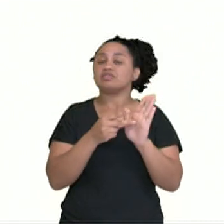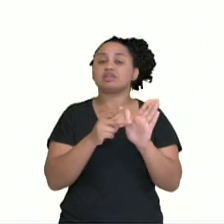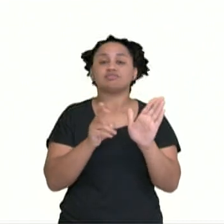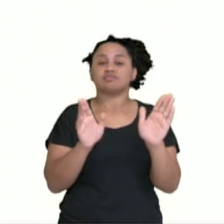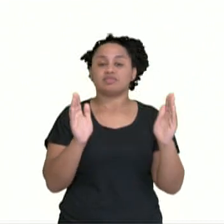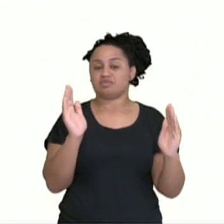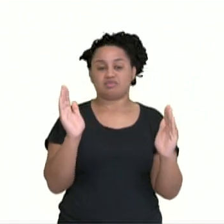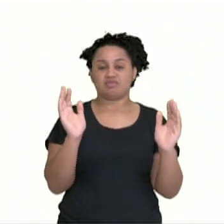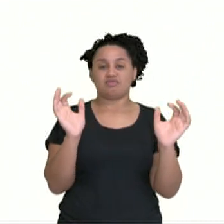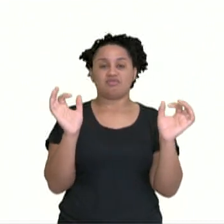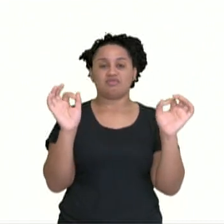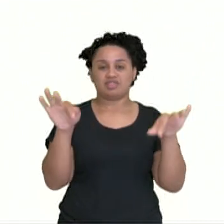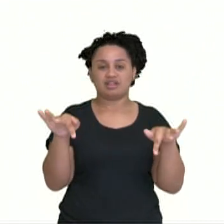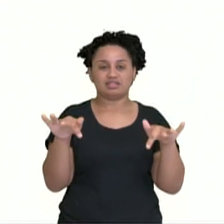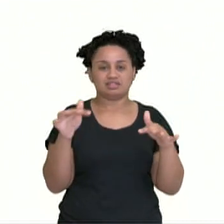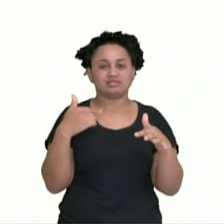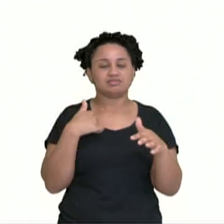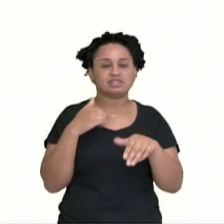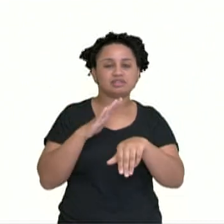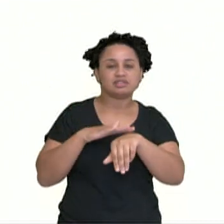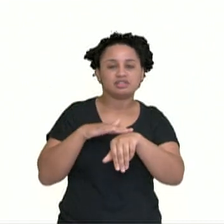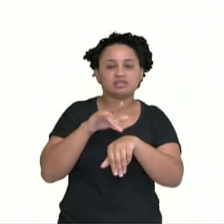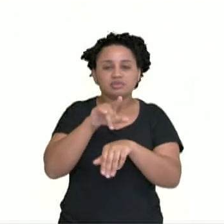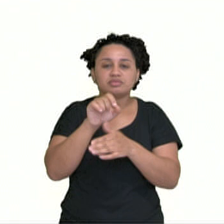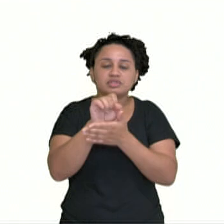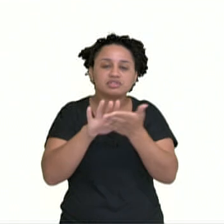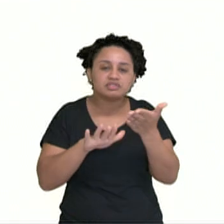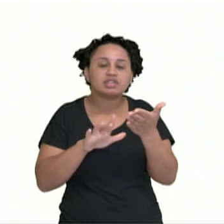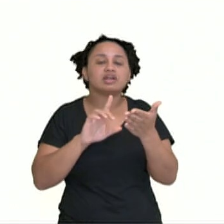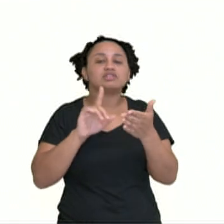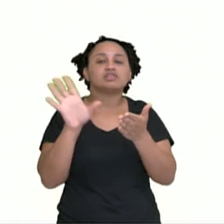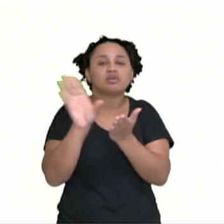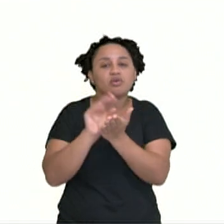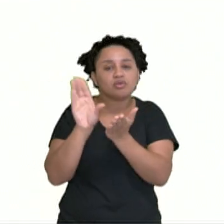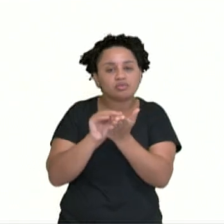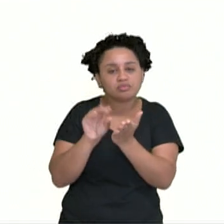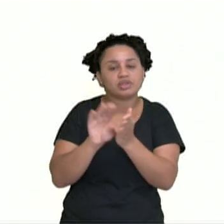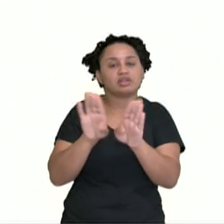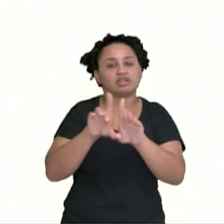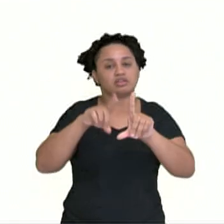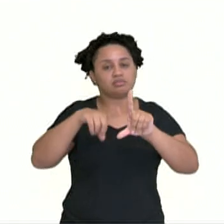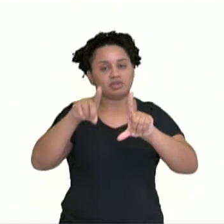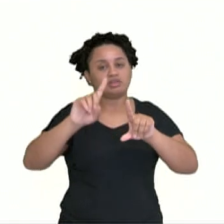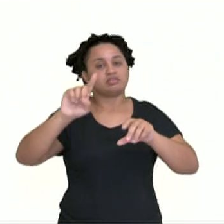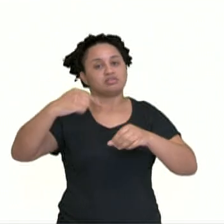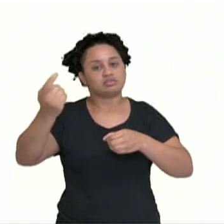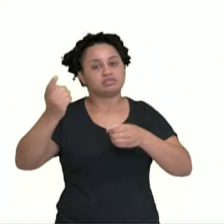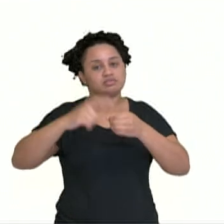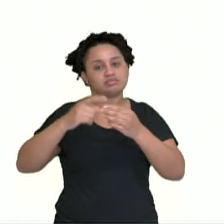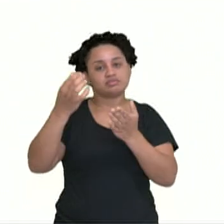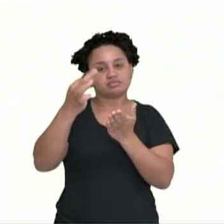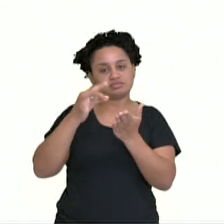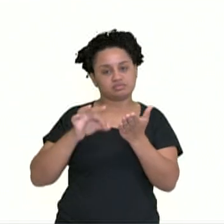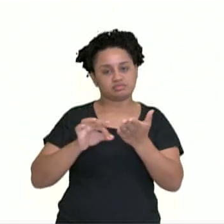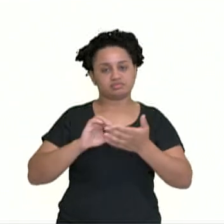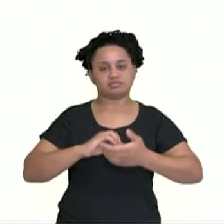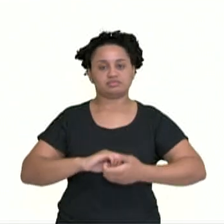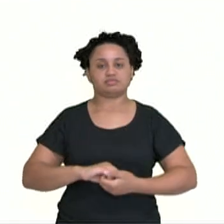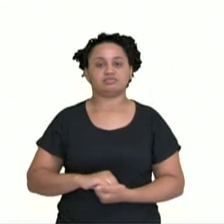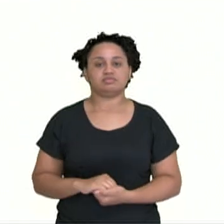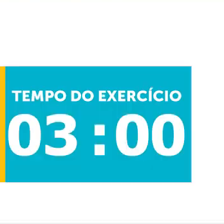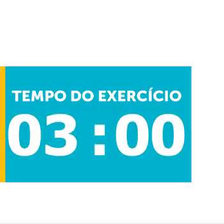disso? Faz um pouquinho aí, rapidinho o teu exercício, copia também esse gráfico e que a gente já resolve juntos.